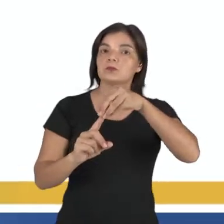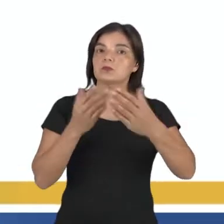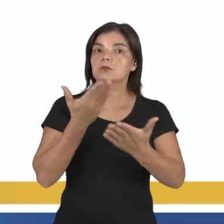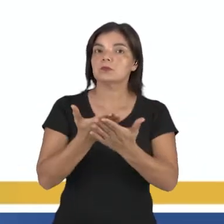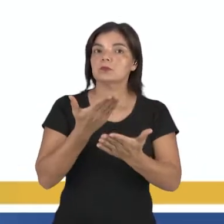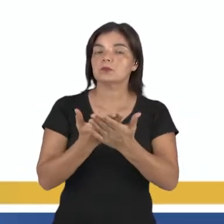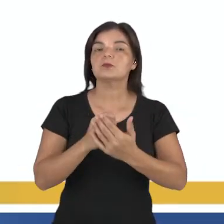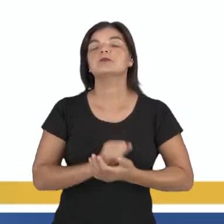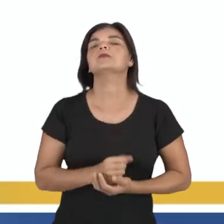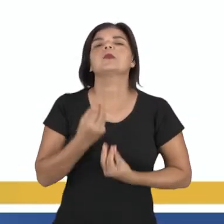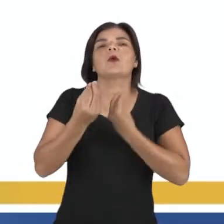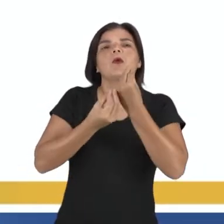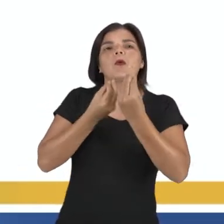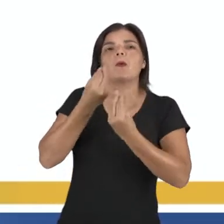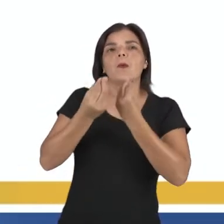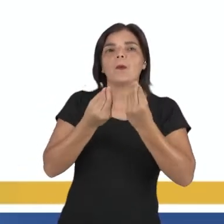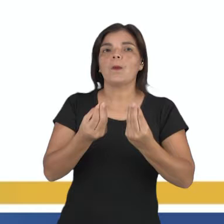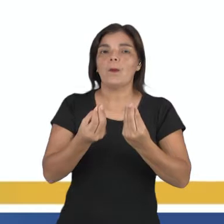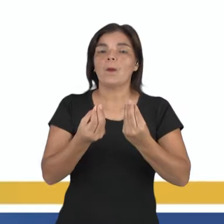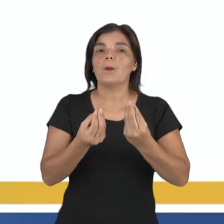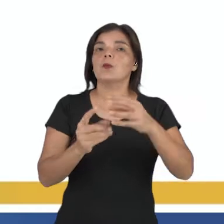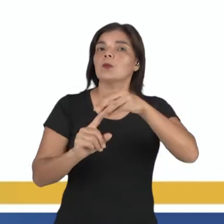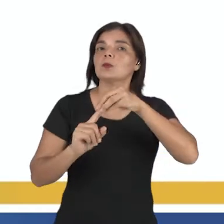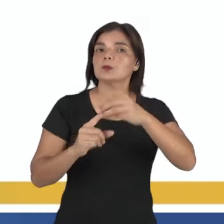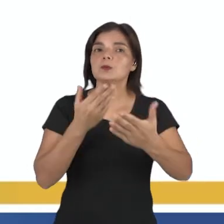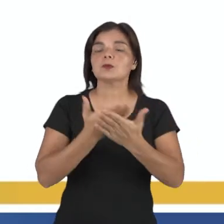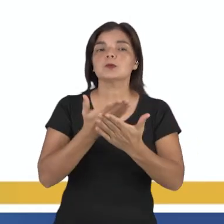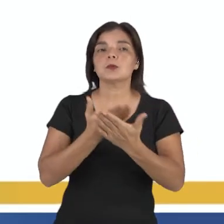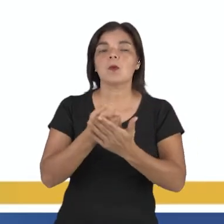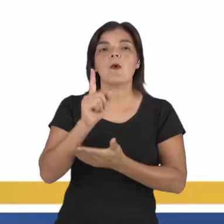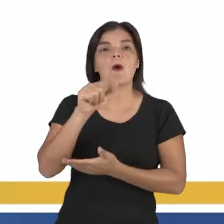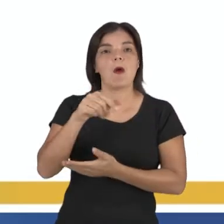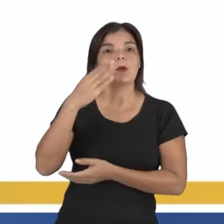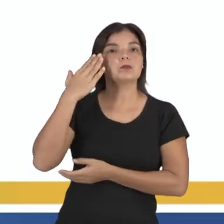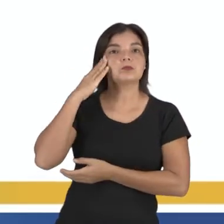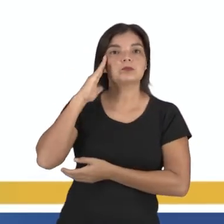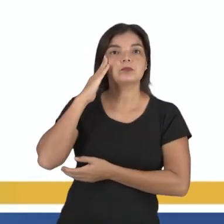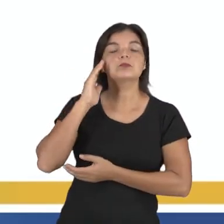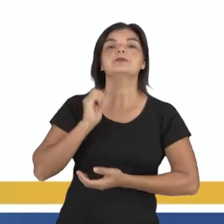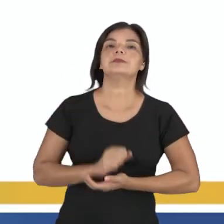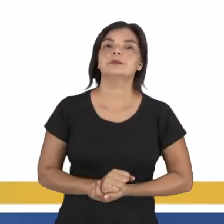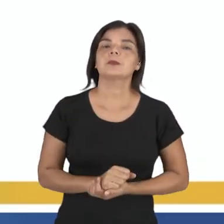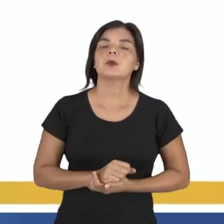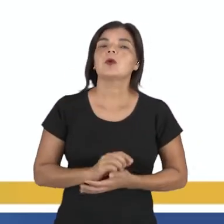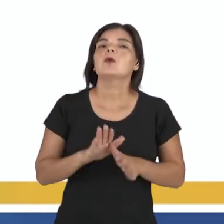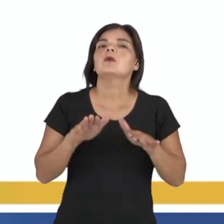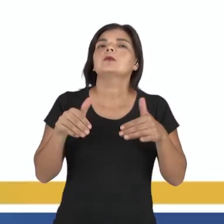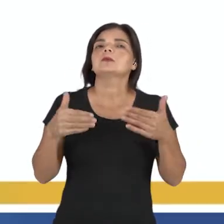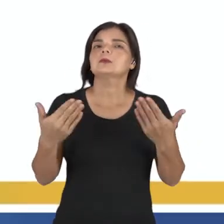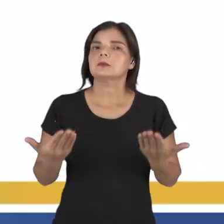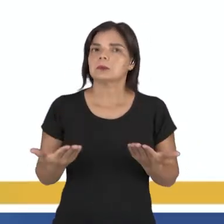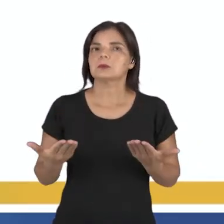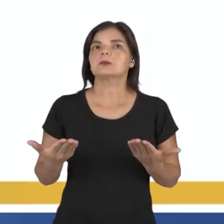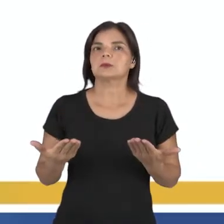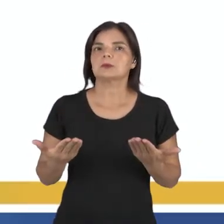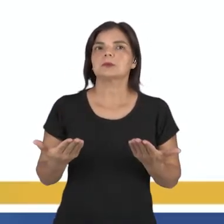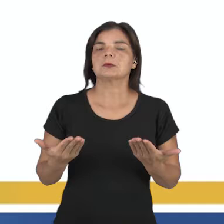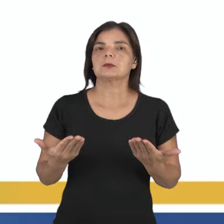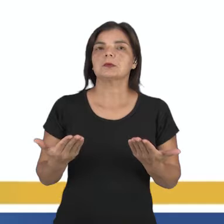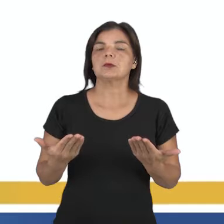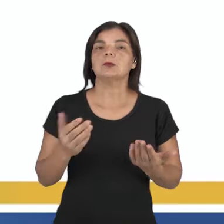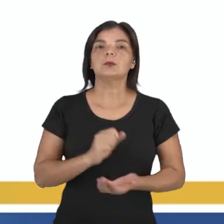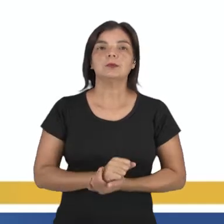de estudo e como que esse objeto de estudo ele deve ser compreendido. E qual